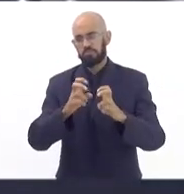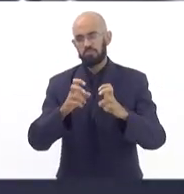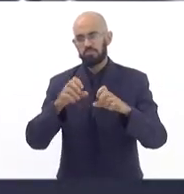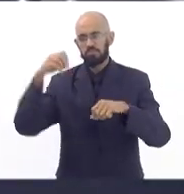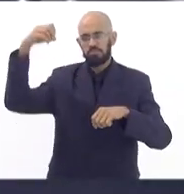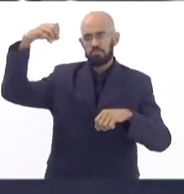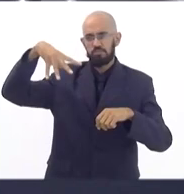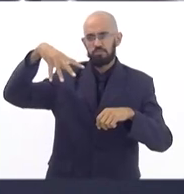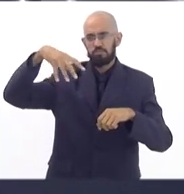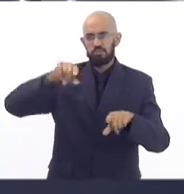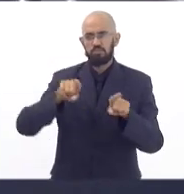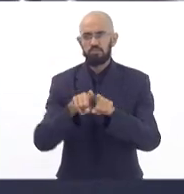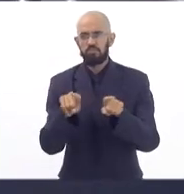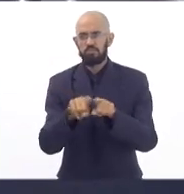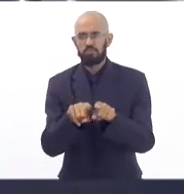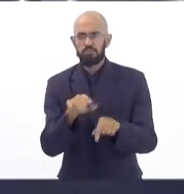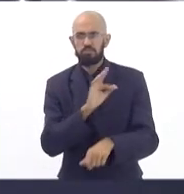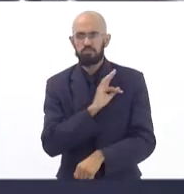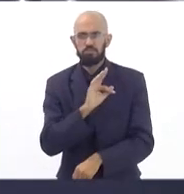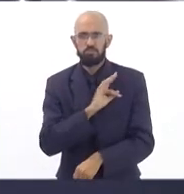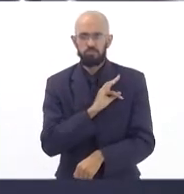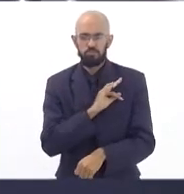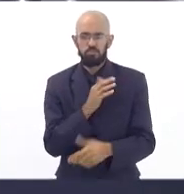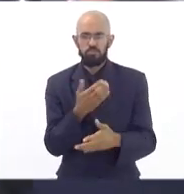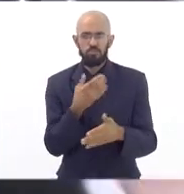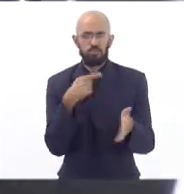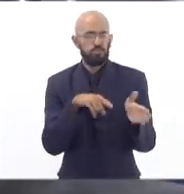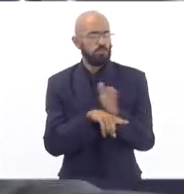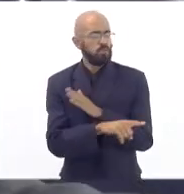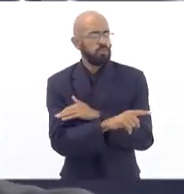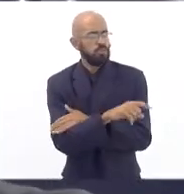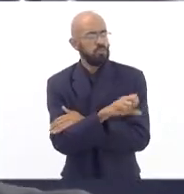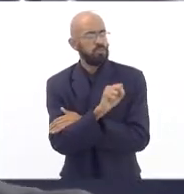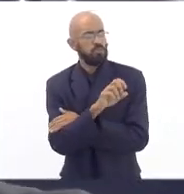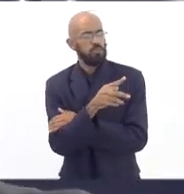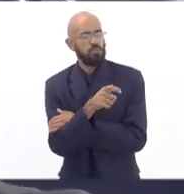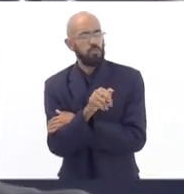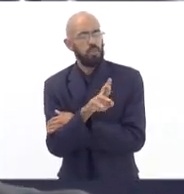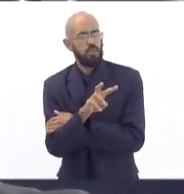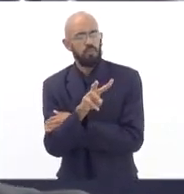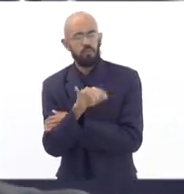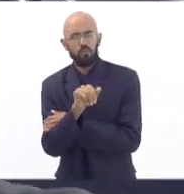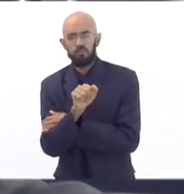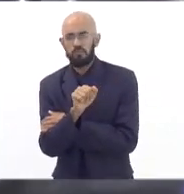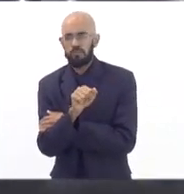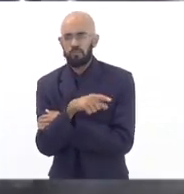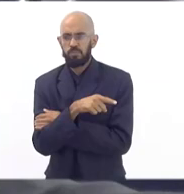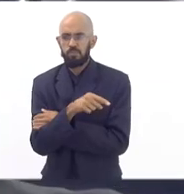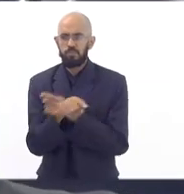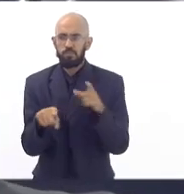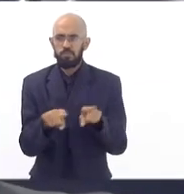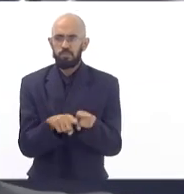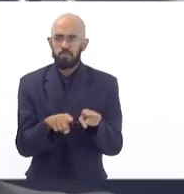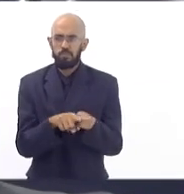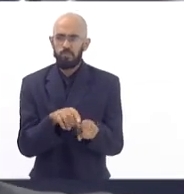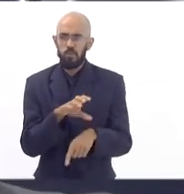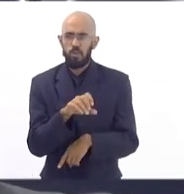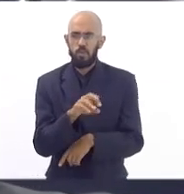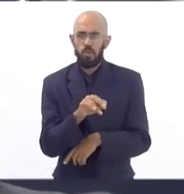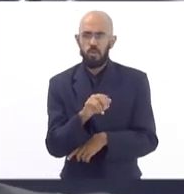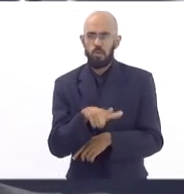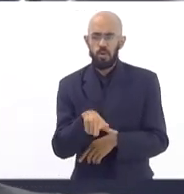efetivo de Patrulhamento queria perguntar a SuperVia e é o Coronel consciência que comanda um batalhão Ferroviário se